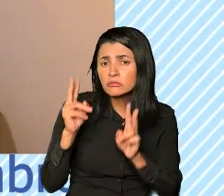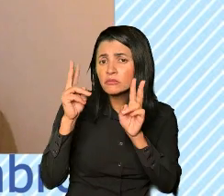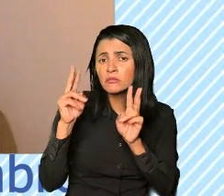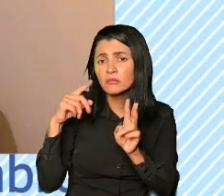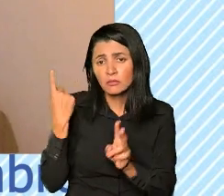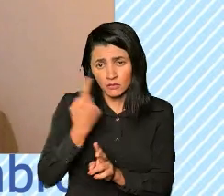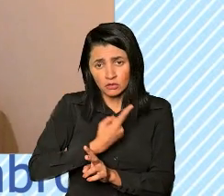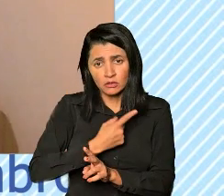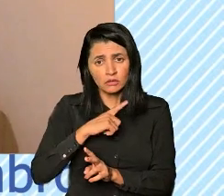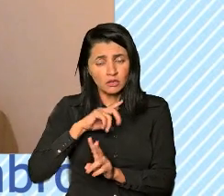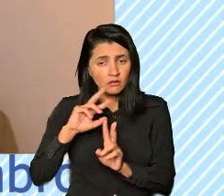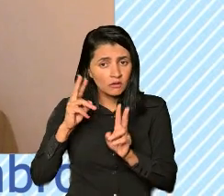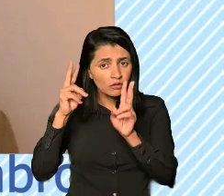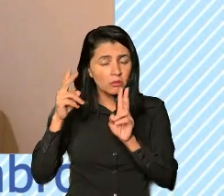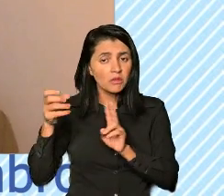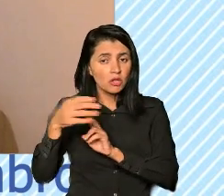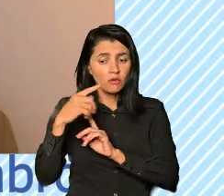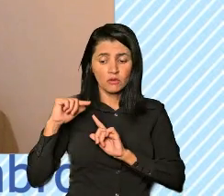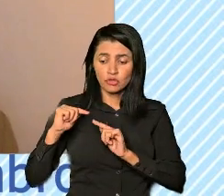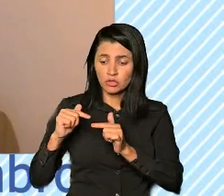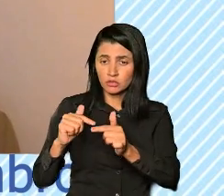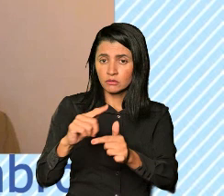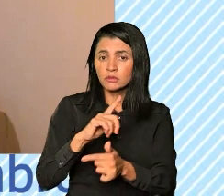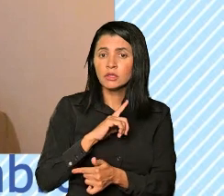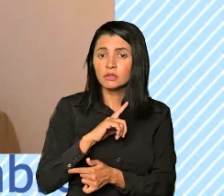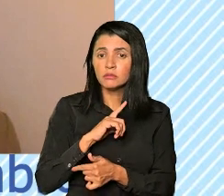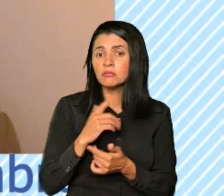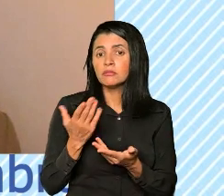gente? Tem algum valor isso para as novas gerações?